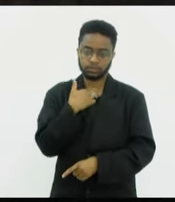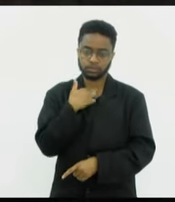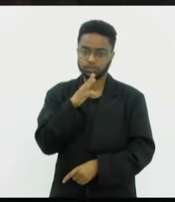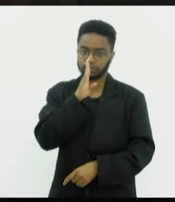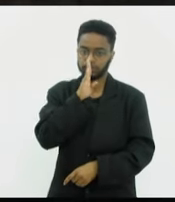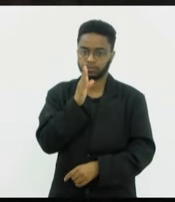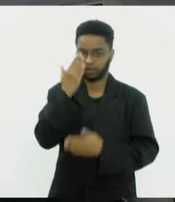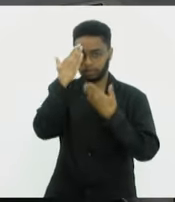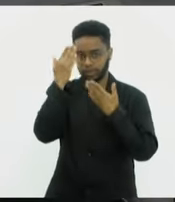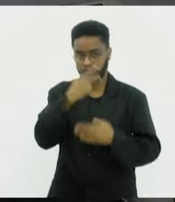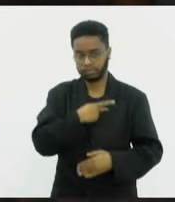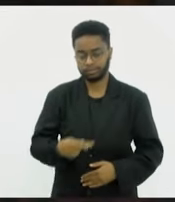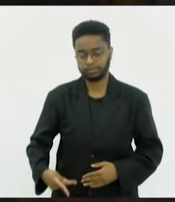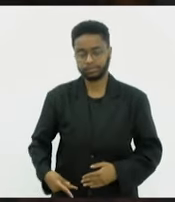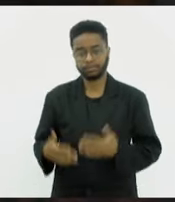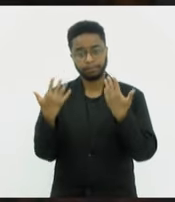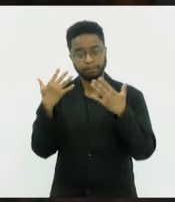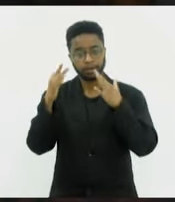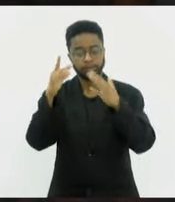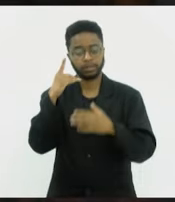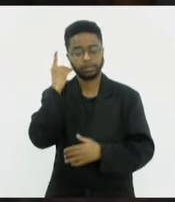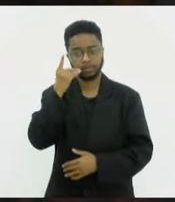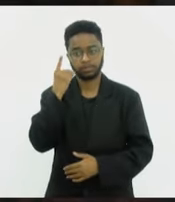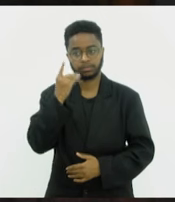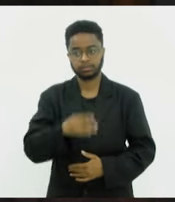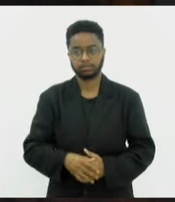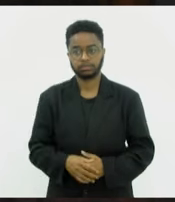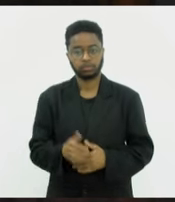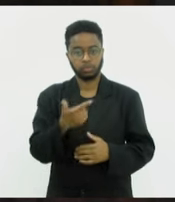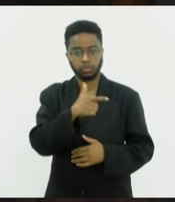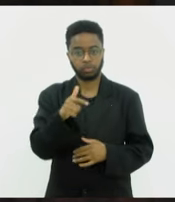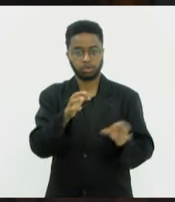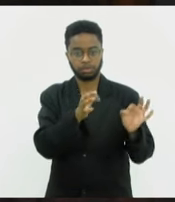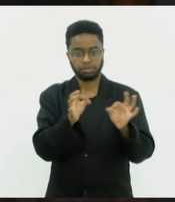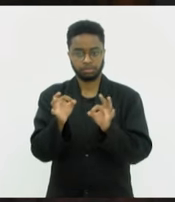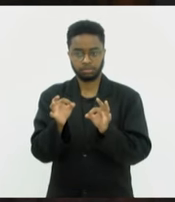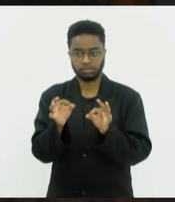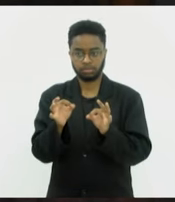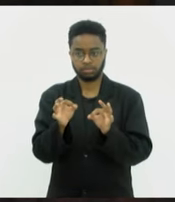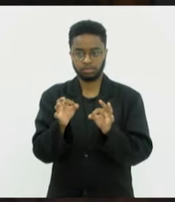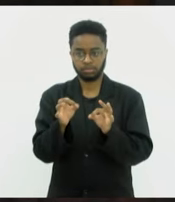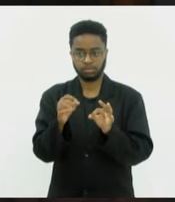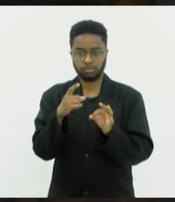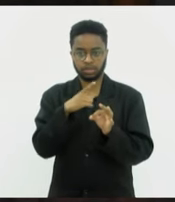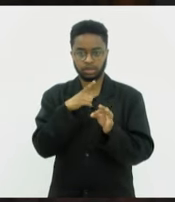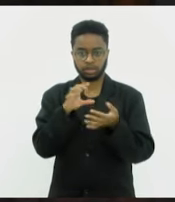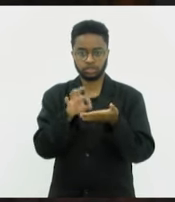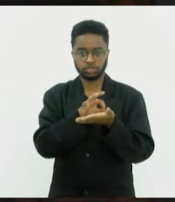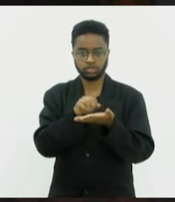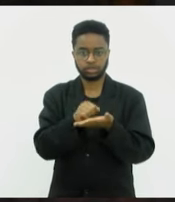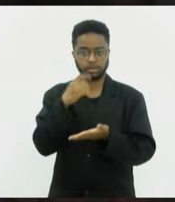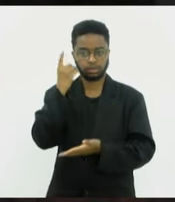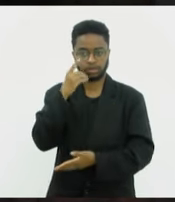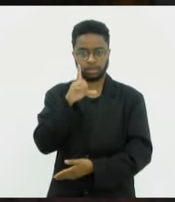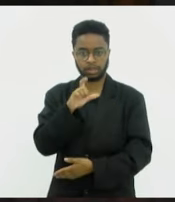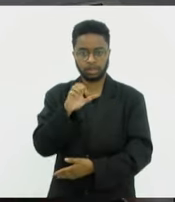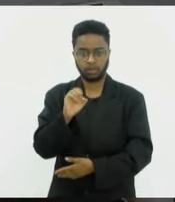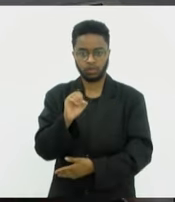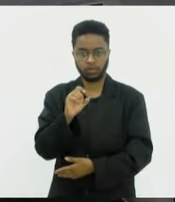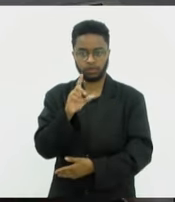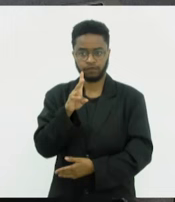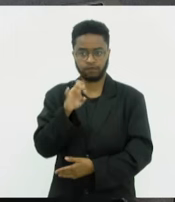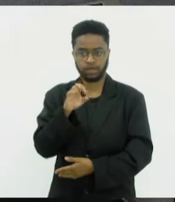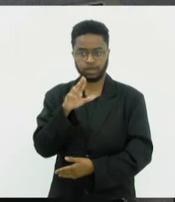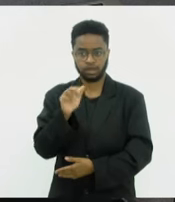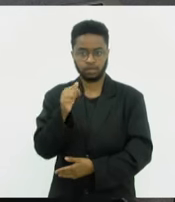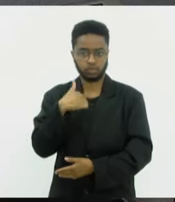obrigado, presidente. Parabéns, deputado. Não havendo, tem mais escrito aqui o deputado Léo Vieira. Não sei